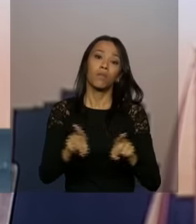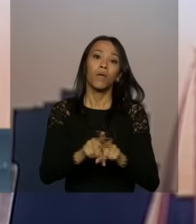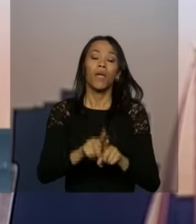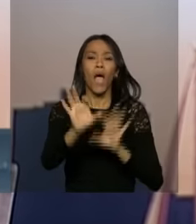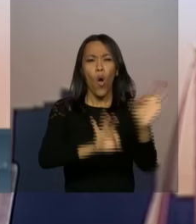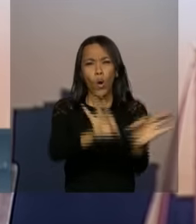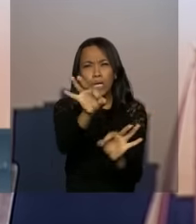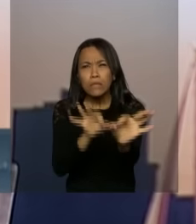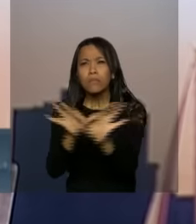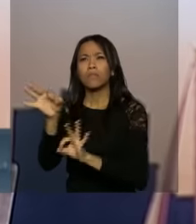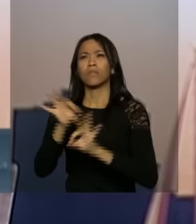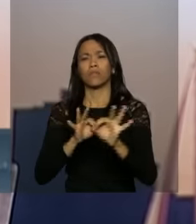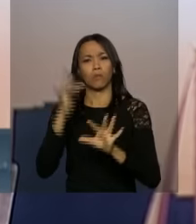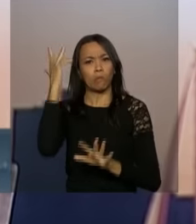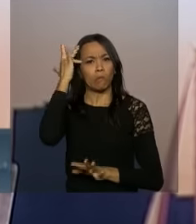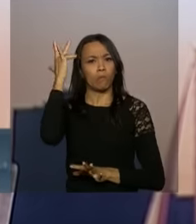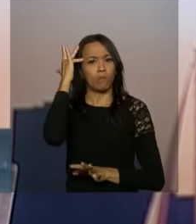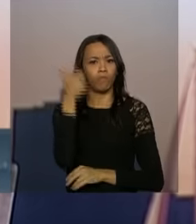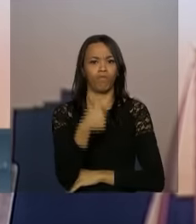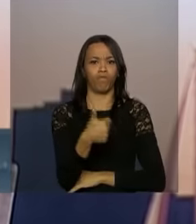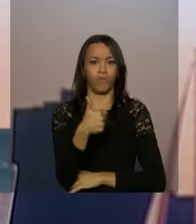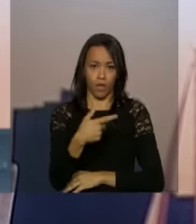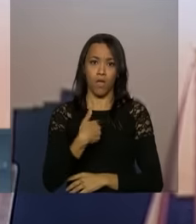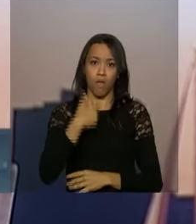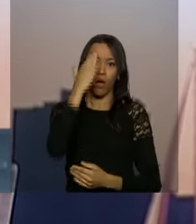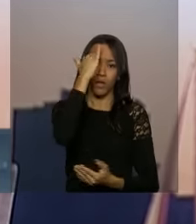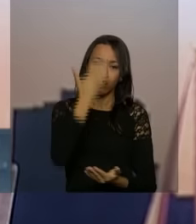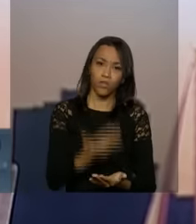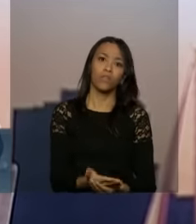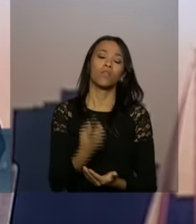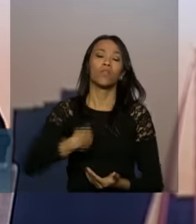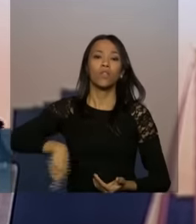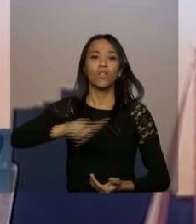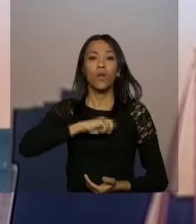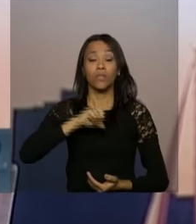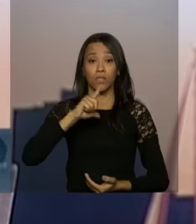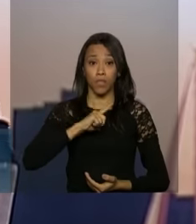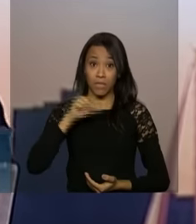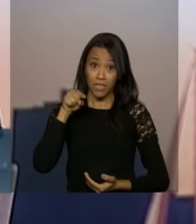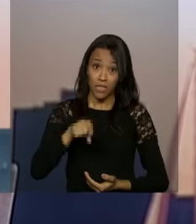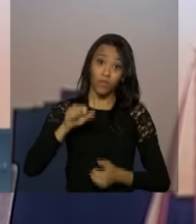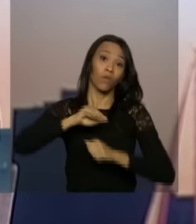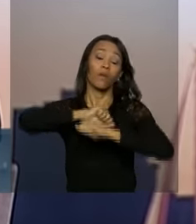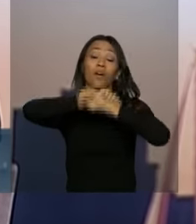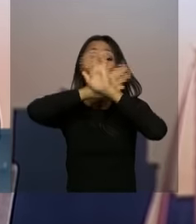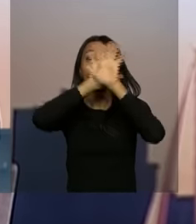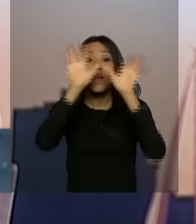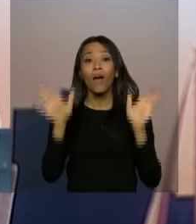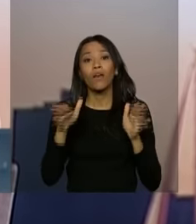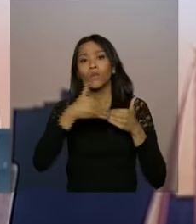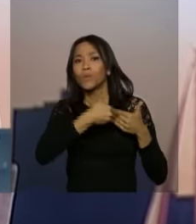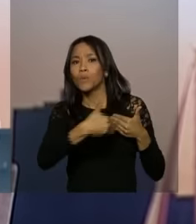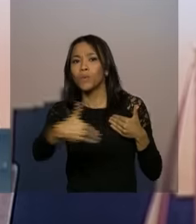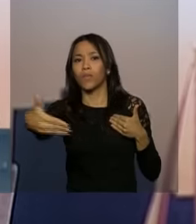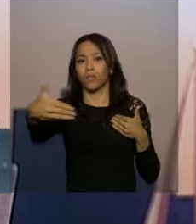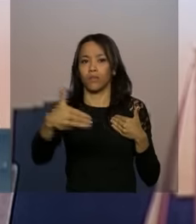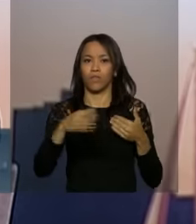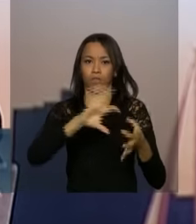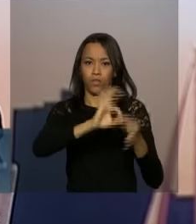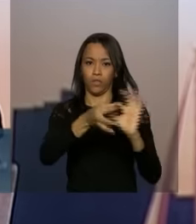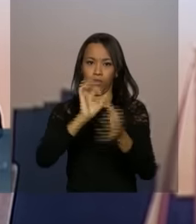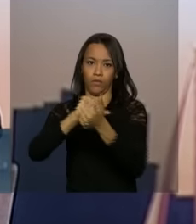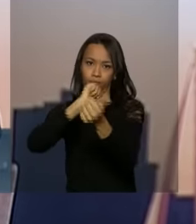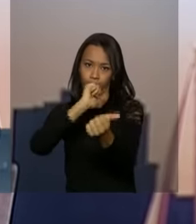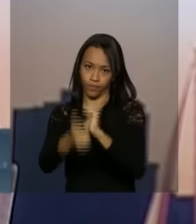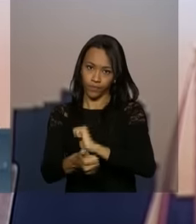infraestrutura de qualidade, eu creio que nós temos, e isso ficou claro durante as Olimpíadas, nós temos